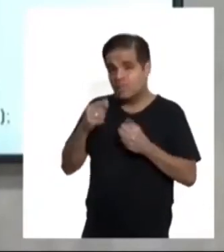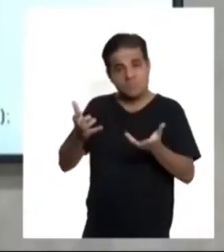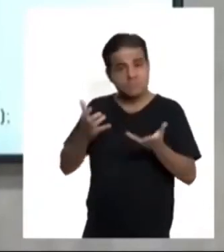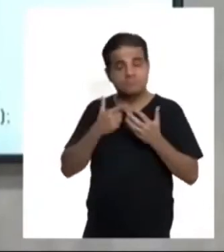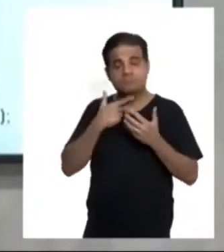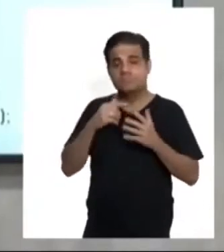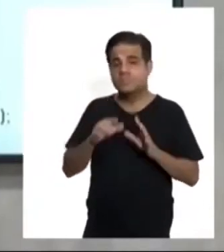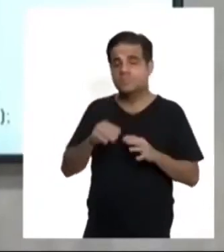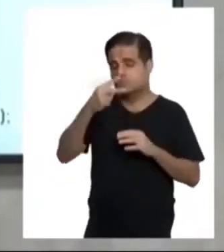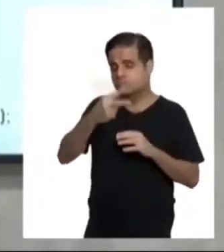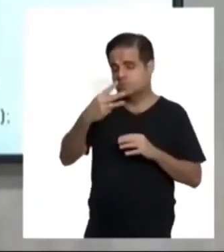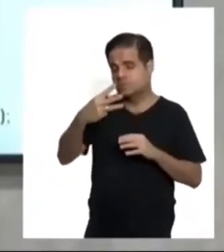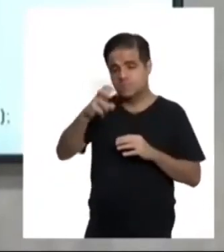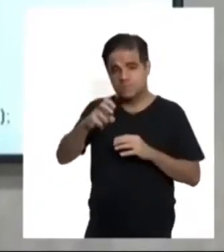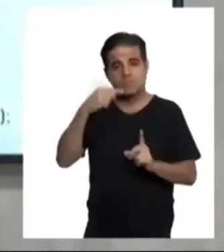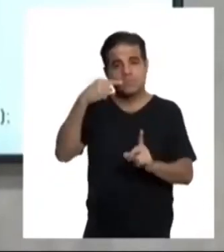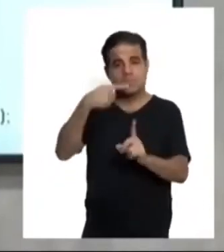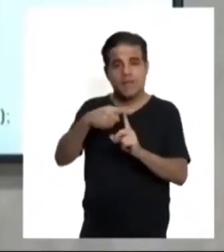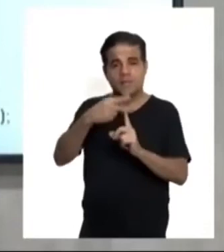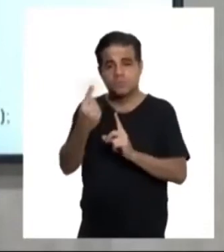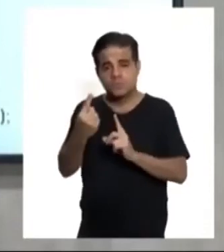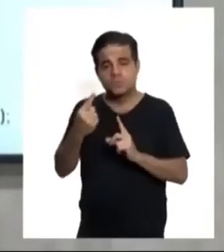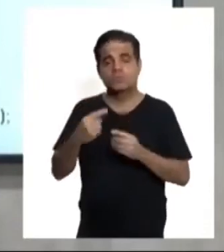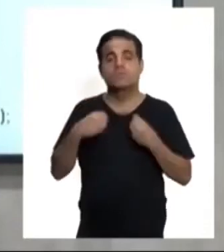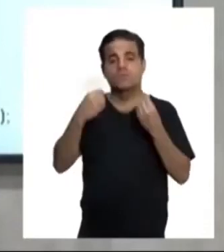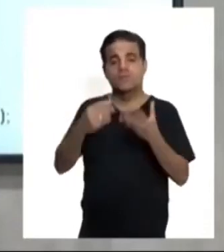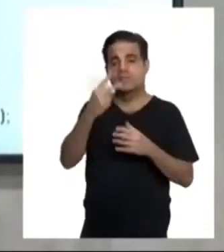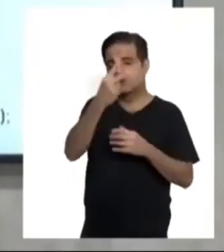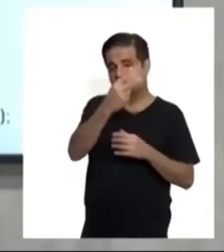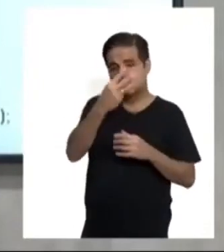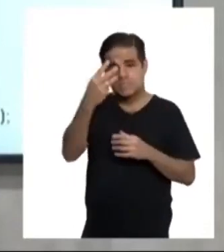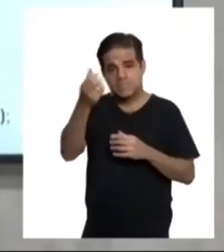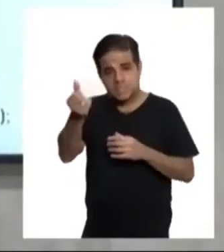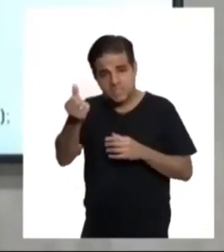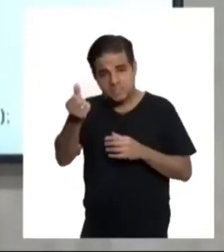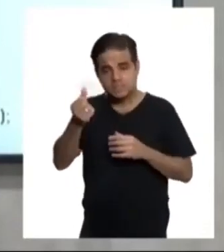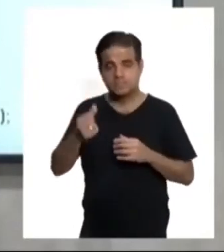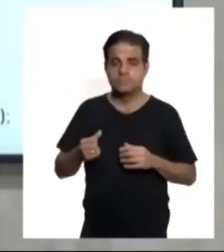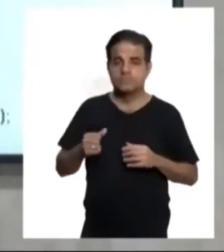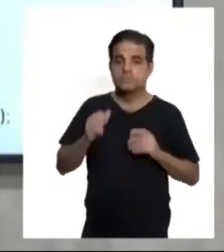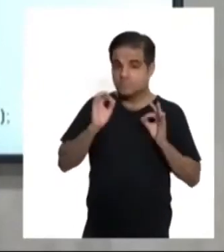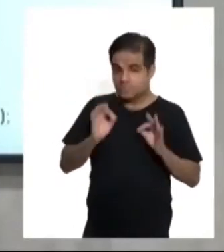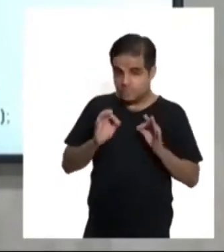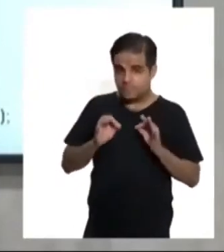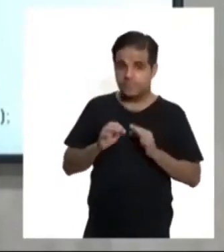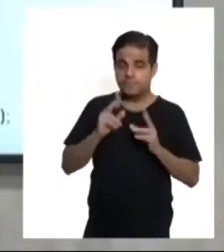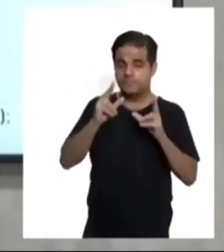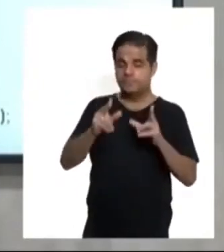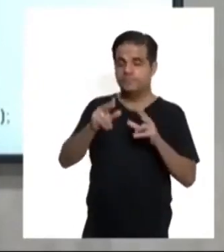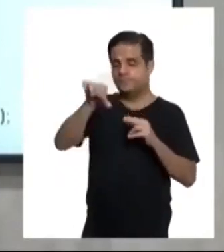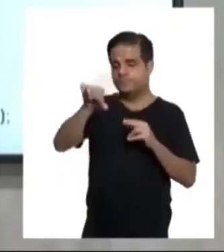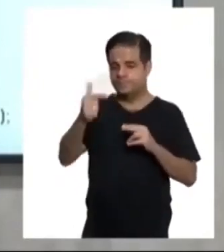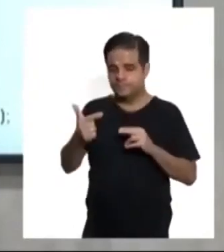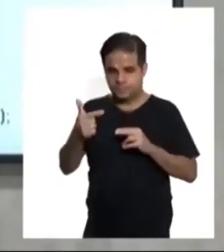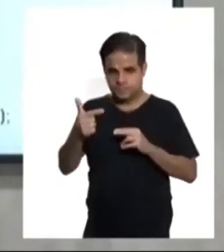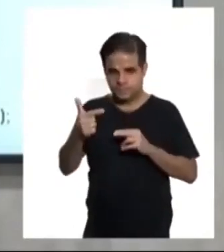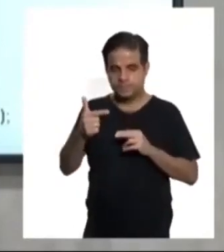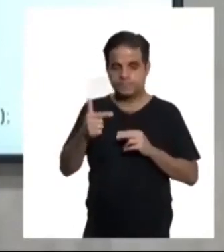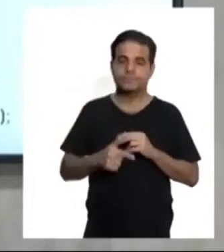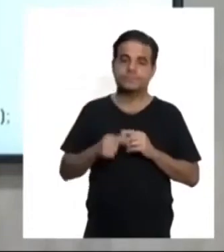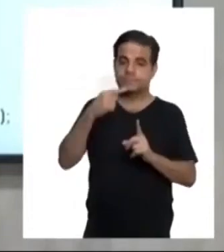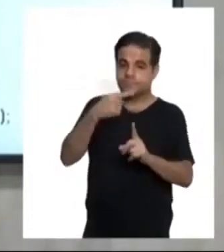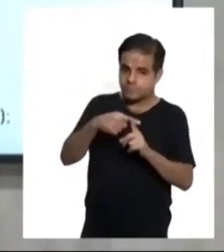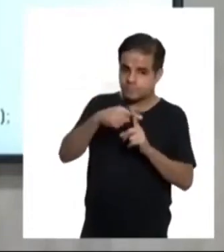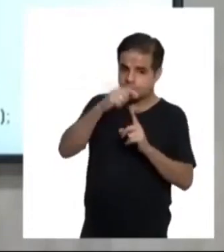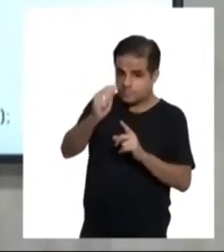Então, 235 mais 1 vai dar 236, certo? Igual a 92,